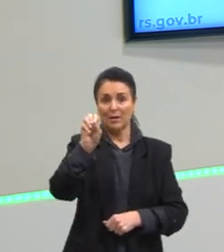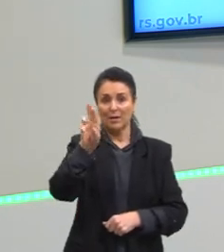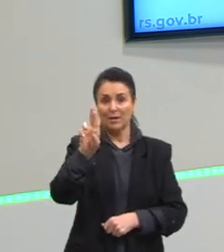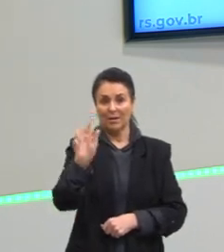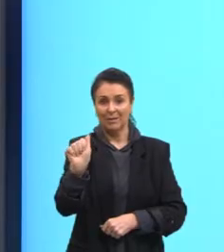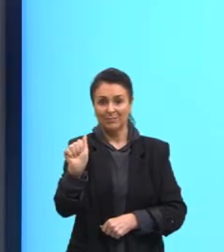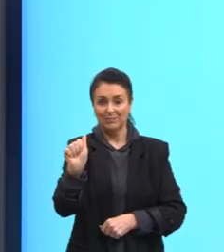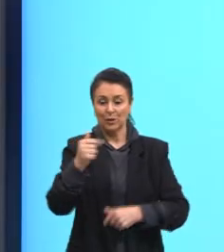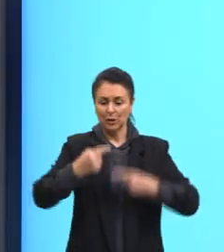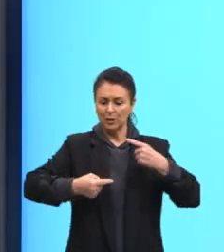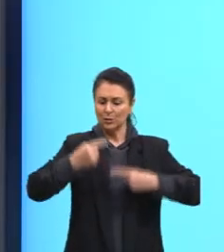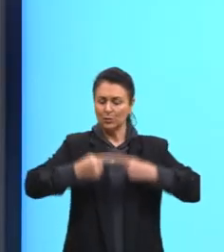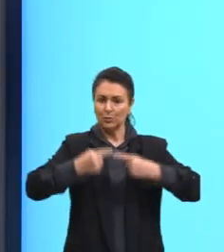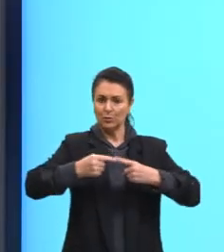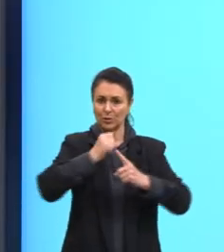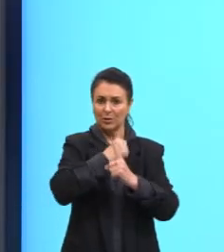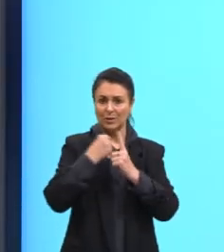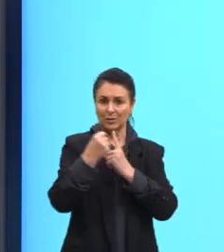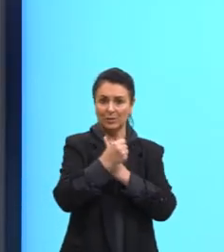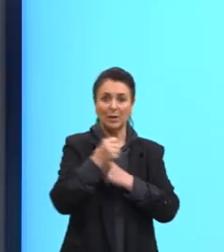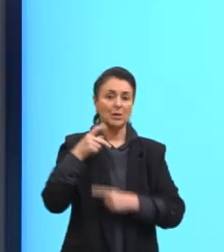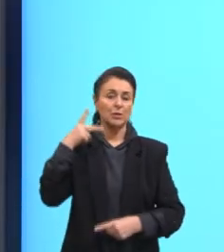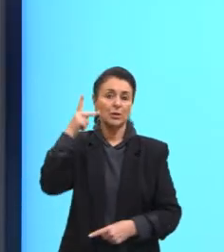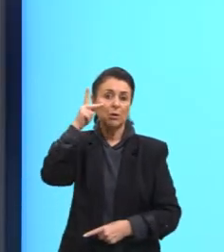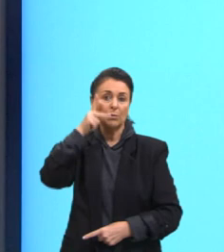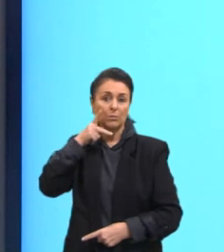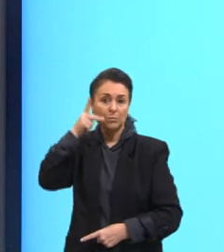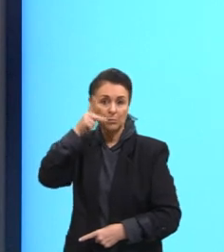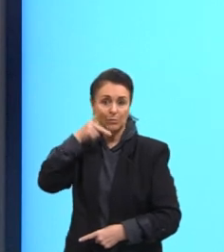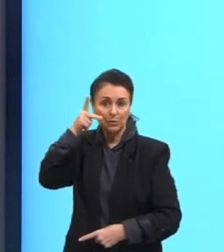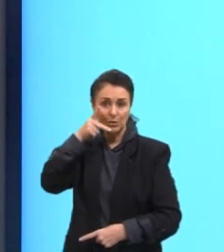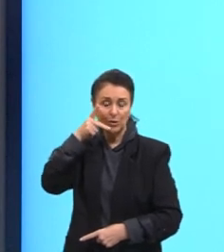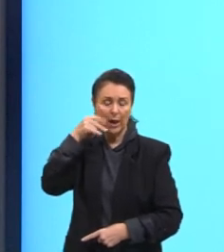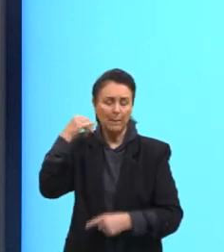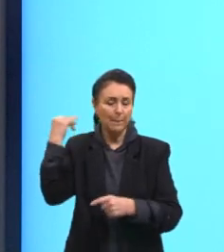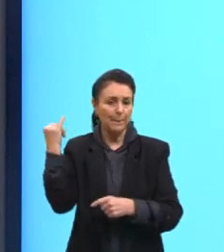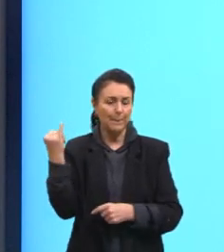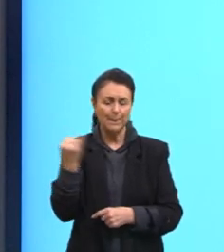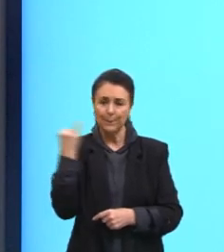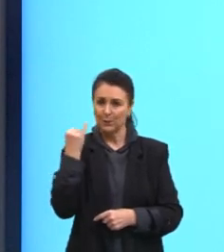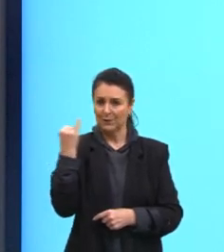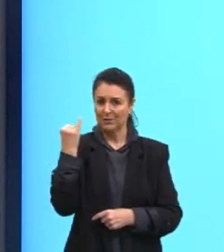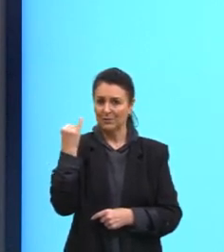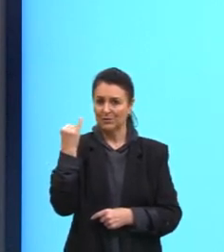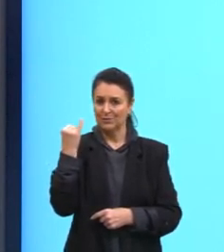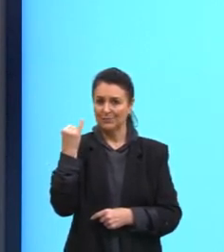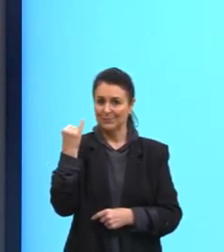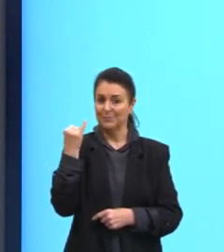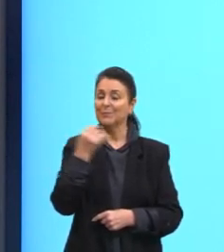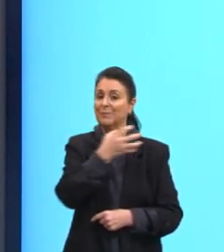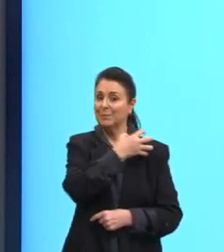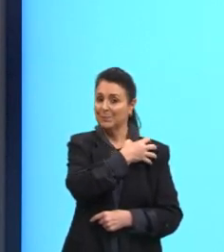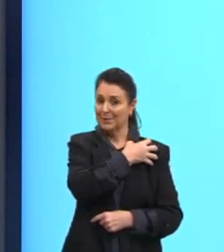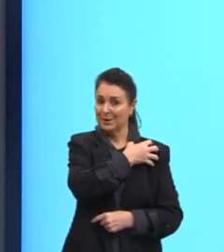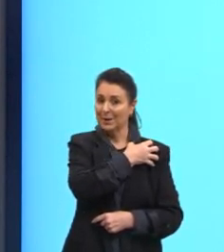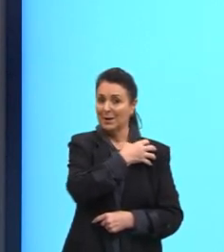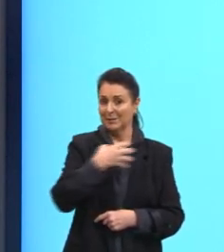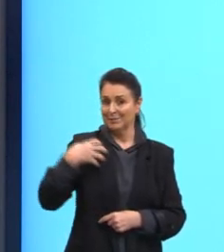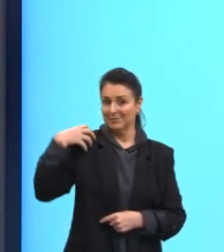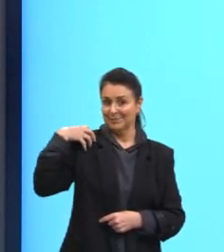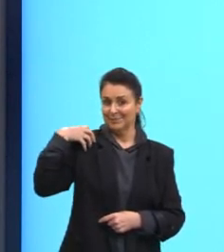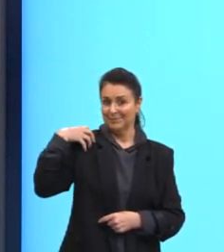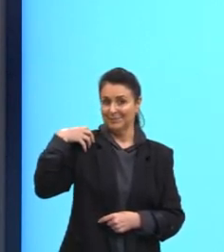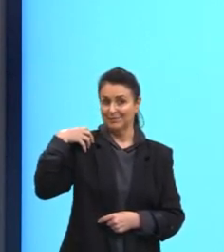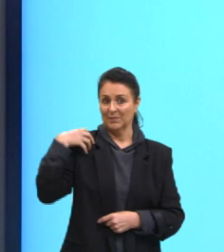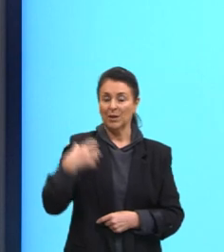então para Aristóteles a política é fundamental para os indivíduos a a